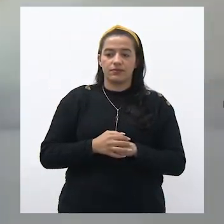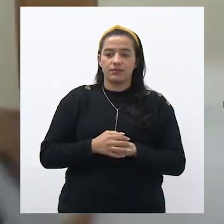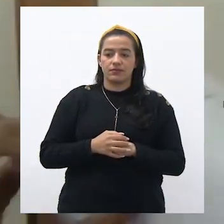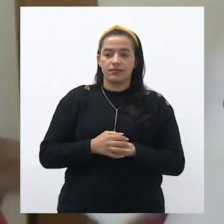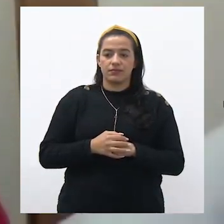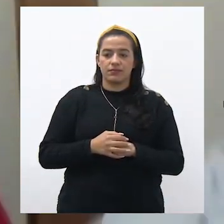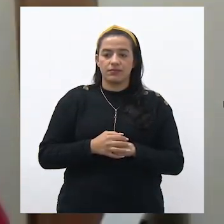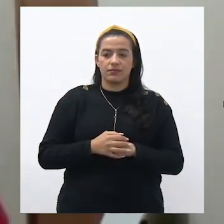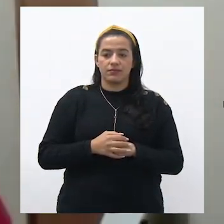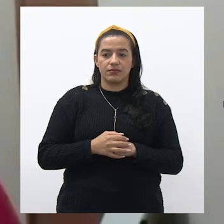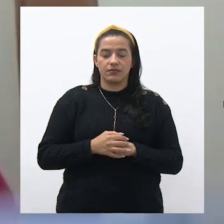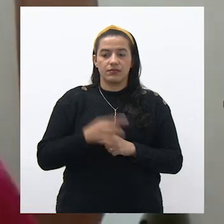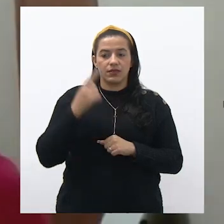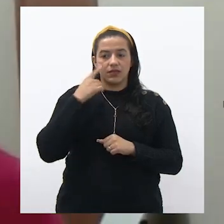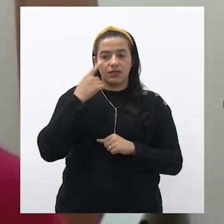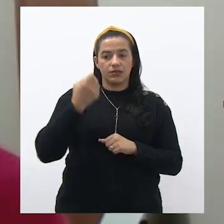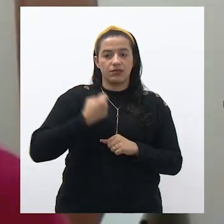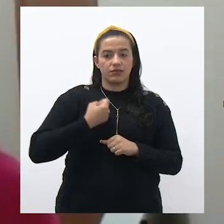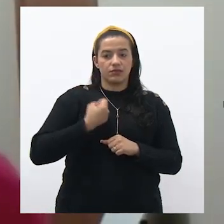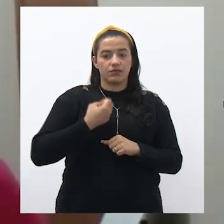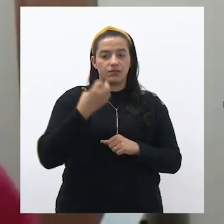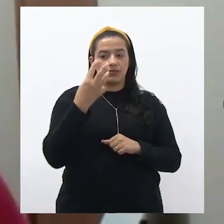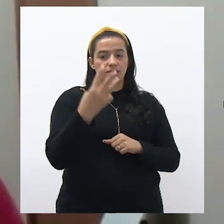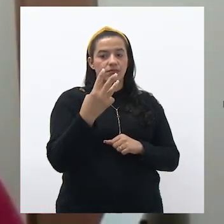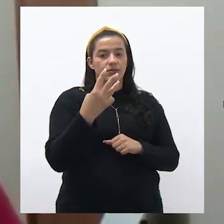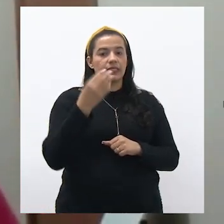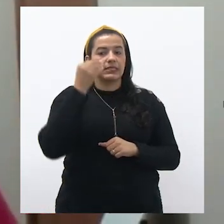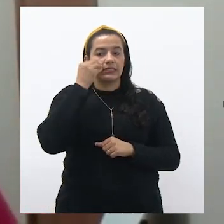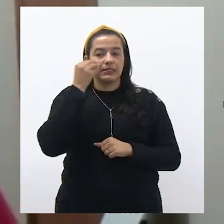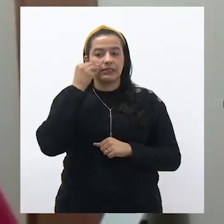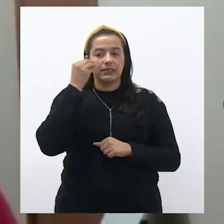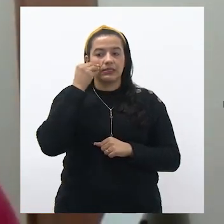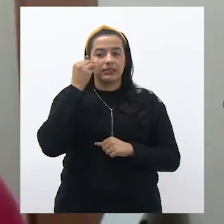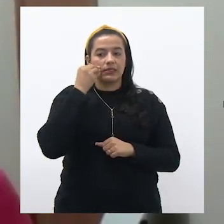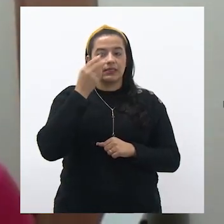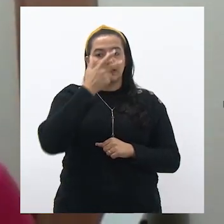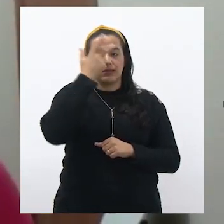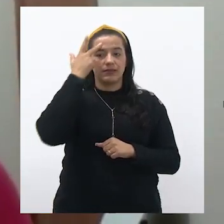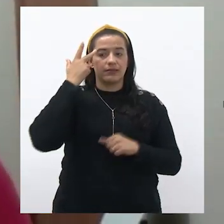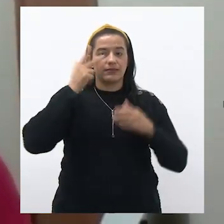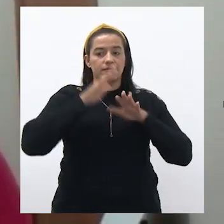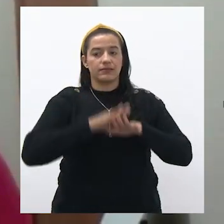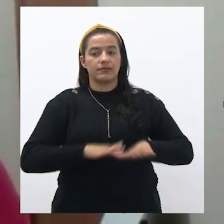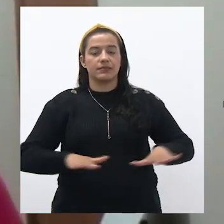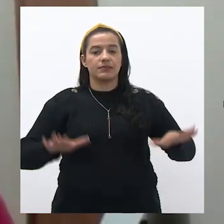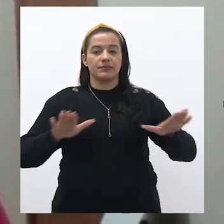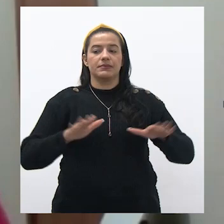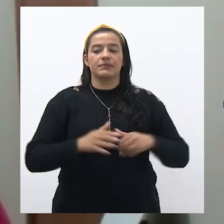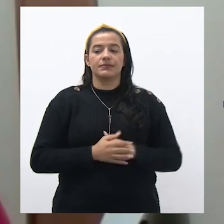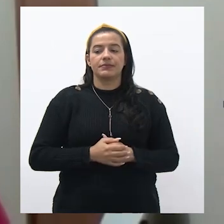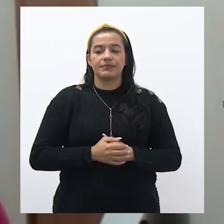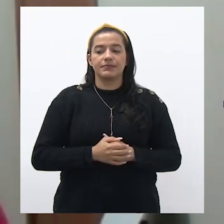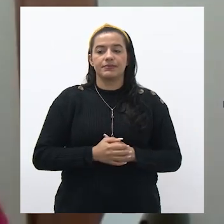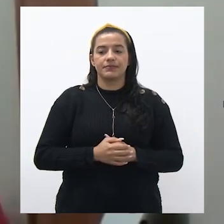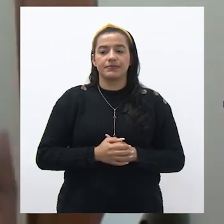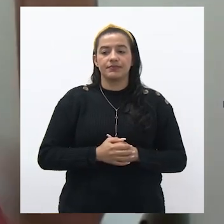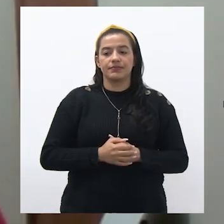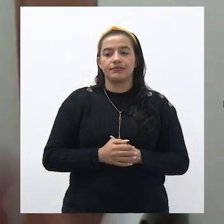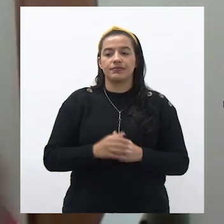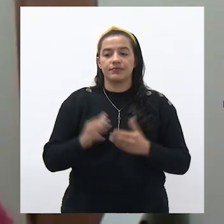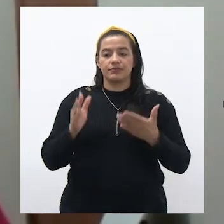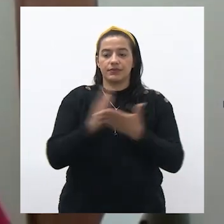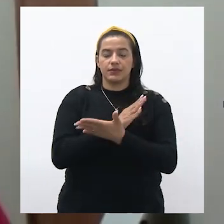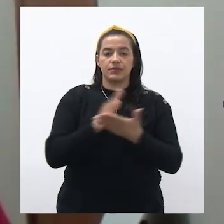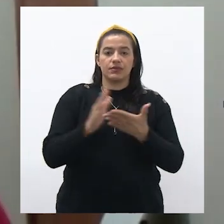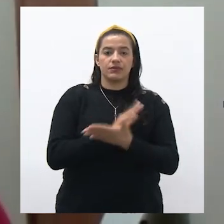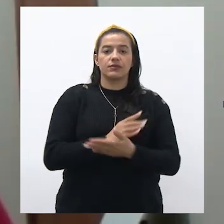tô no 3, tentando chegar numa pessoa bem... Então, vamos lá. Muitos entre o 3 e